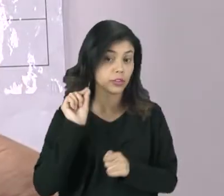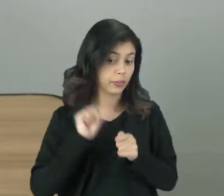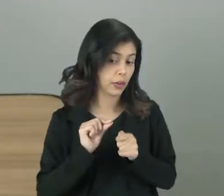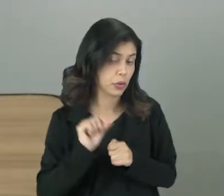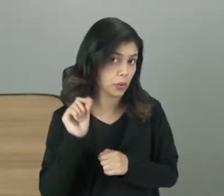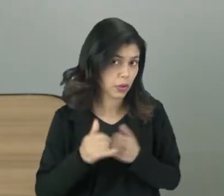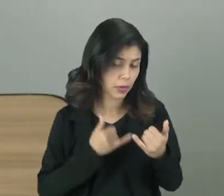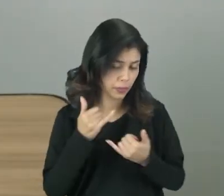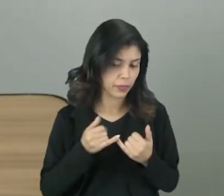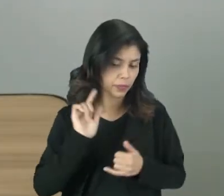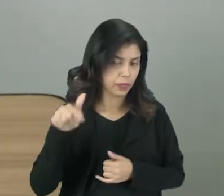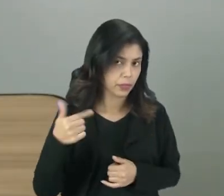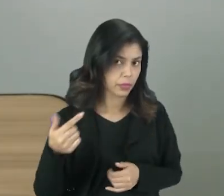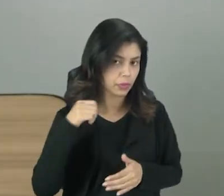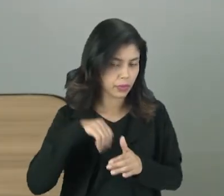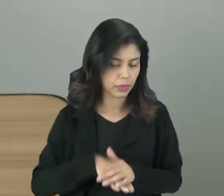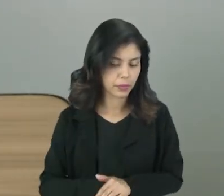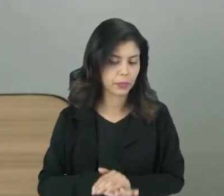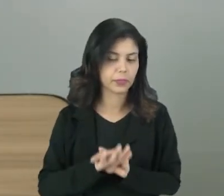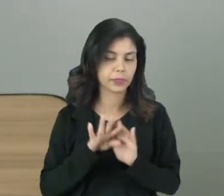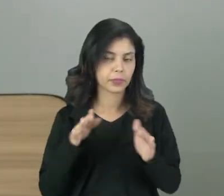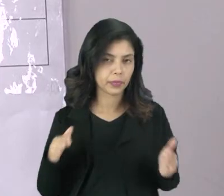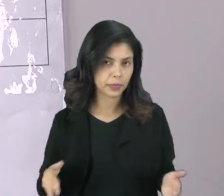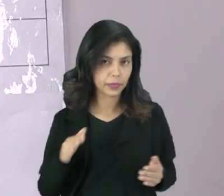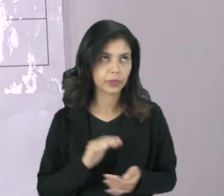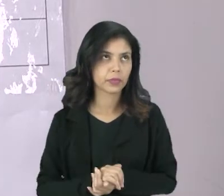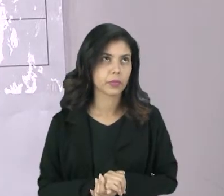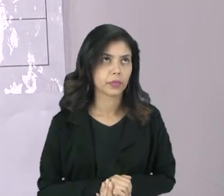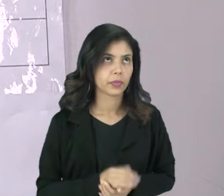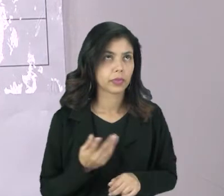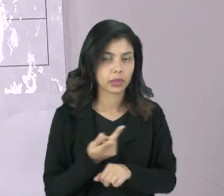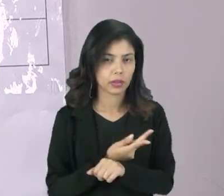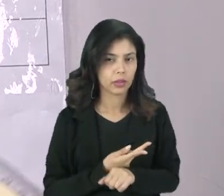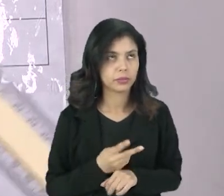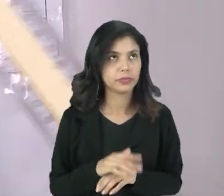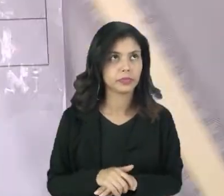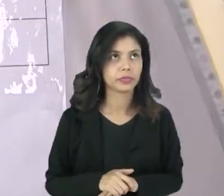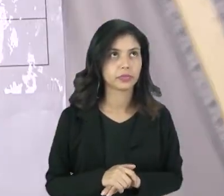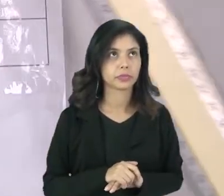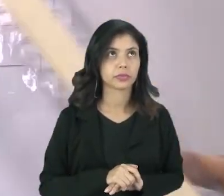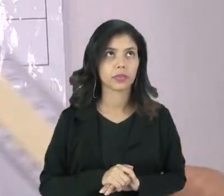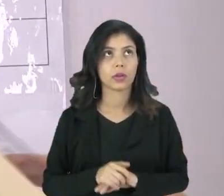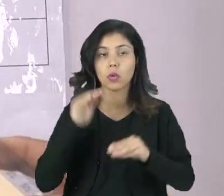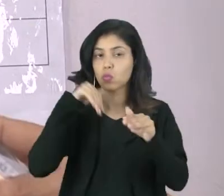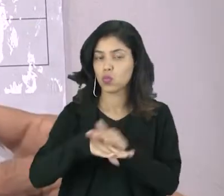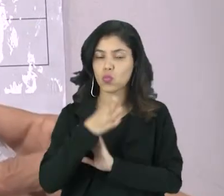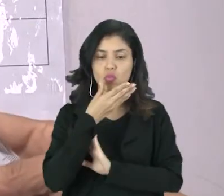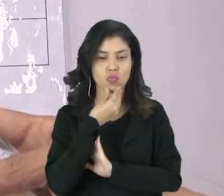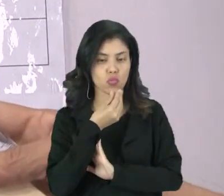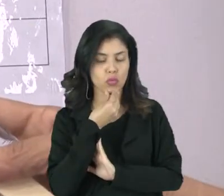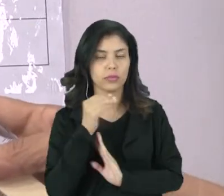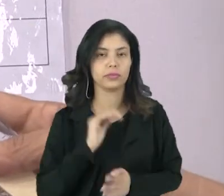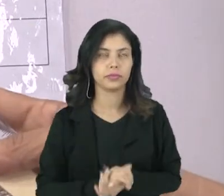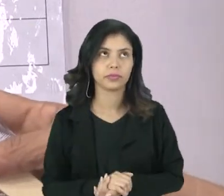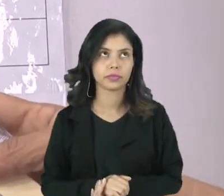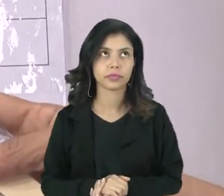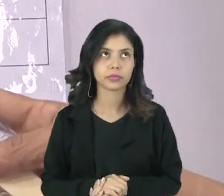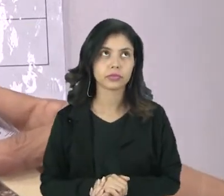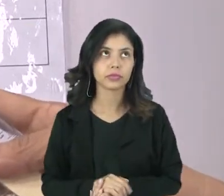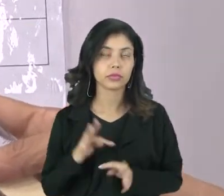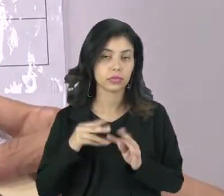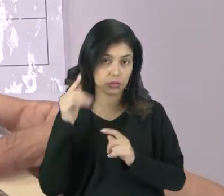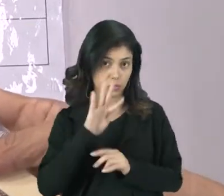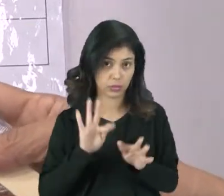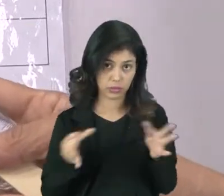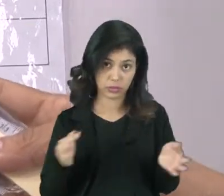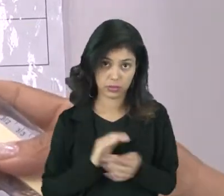o que ele fez ele brincou e depois ele guardou os brinquedos Então vamos procurar o menino guardou os brinquedos observa em